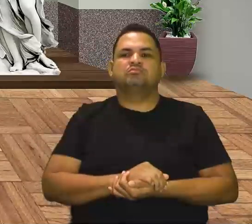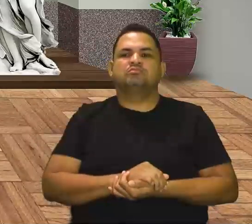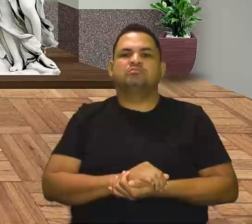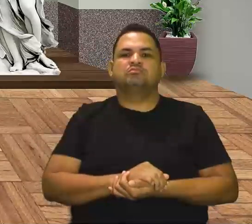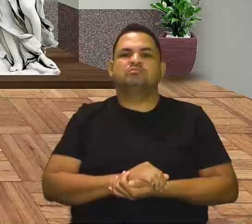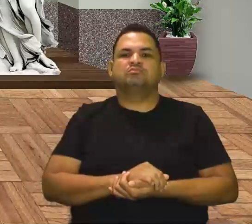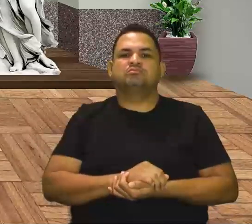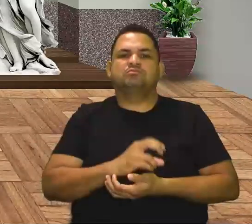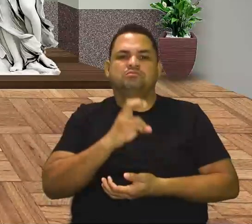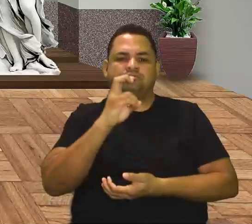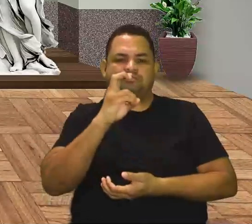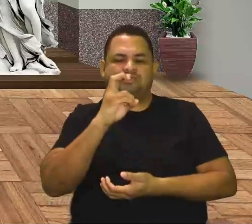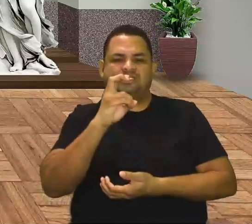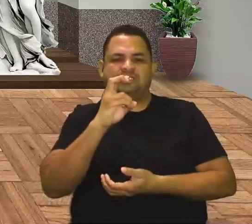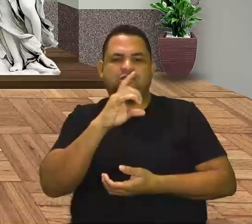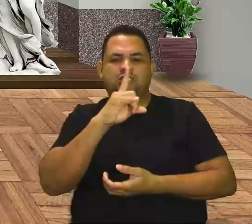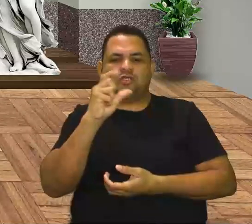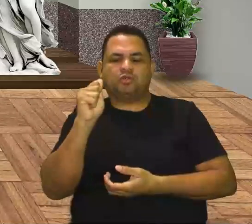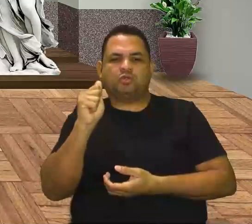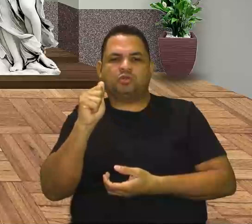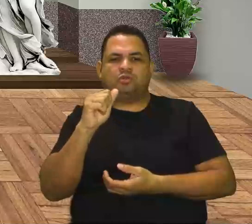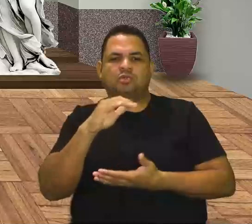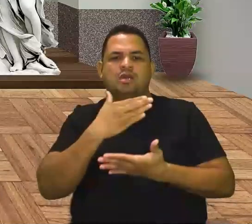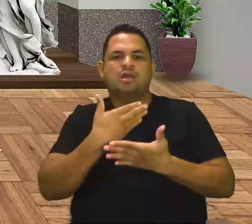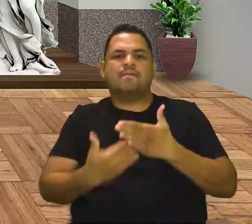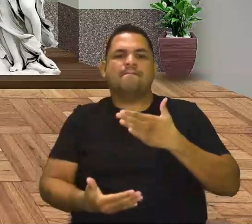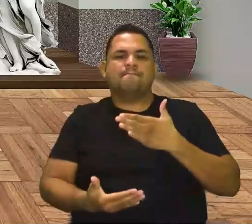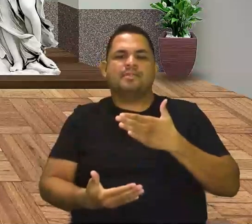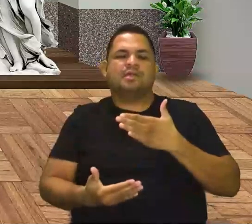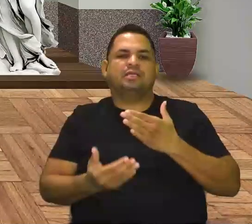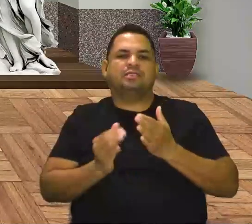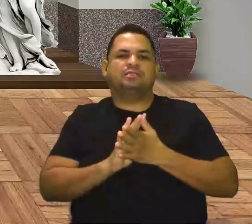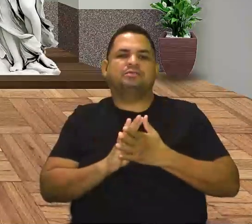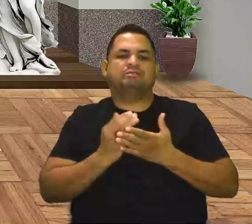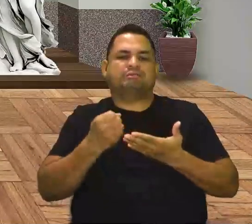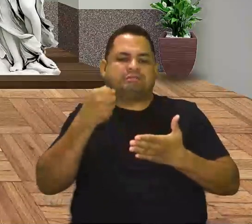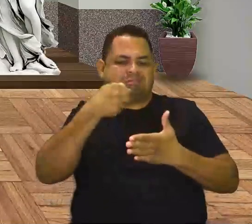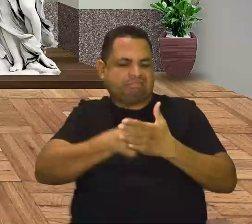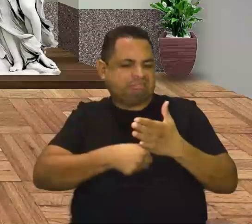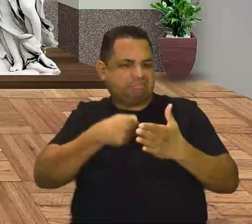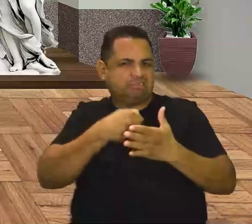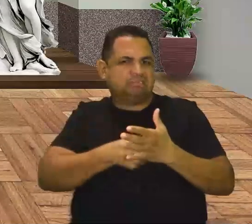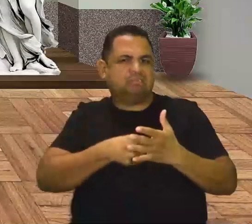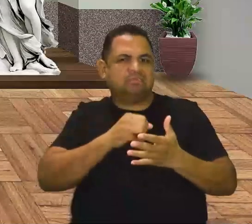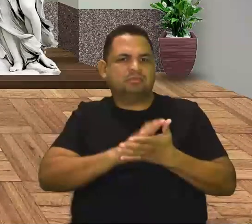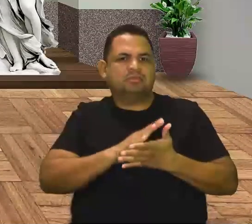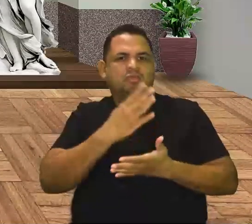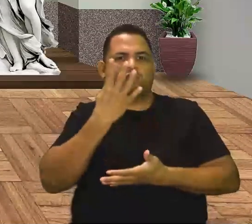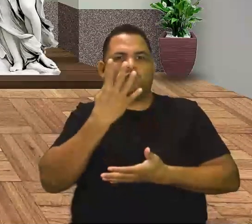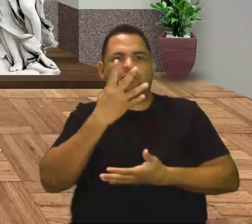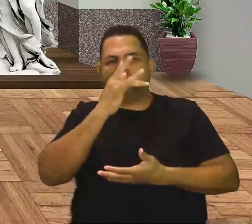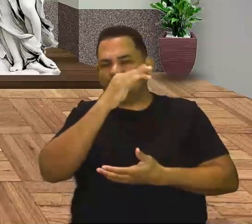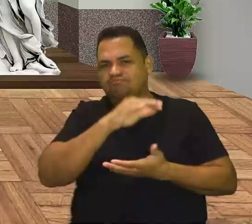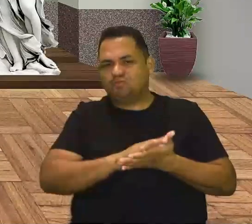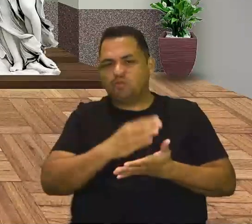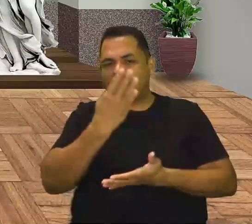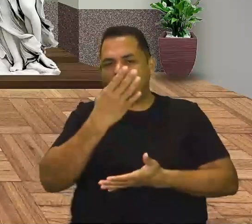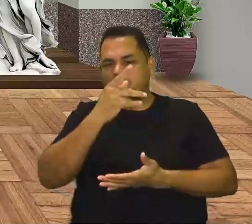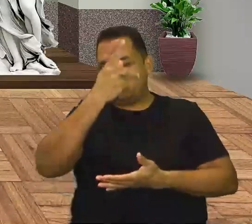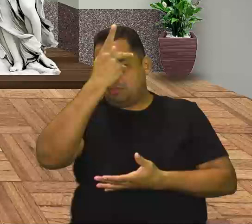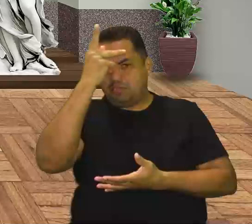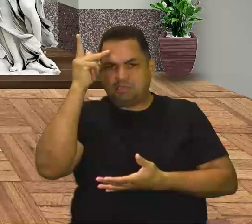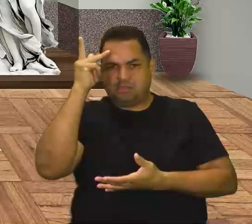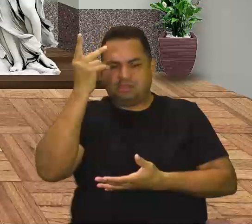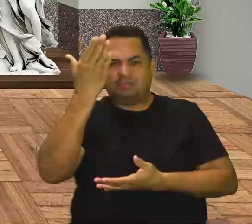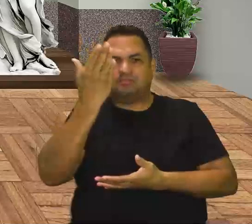No dia 5, cai a resistência de apenas 4 pessoas. Aí ele